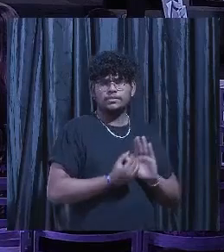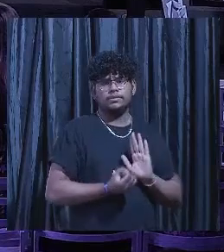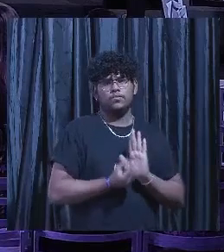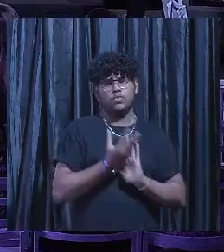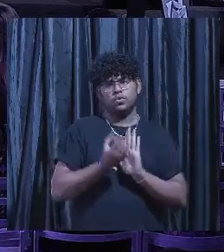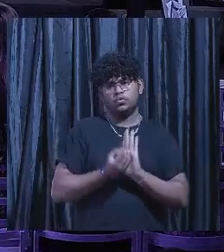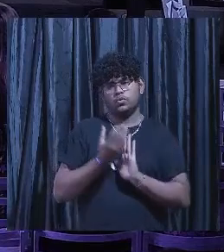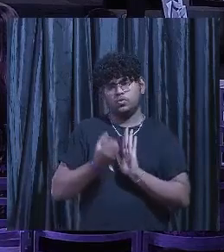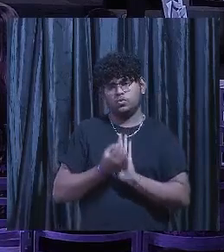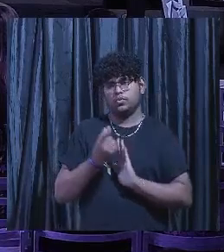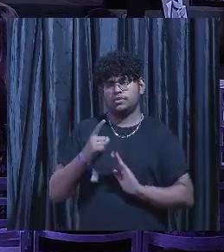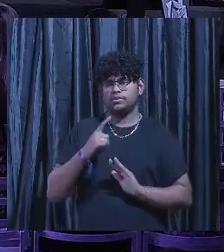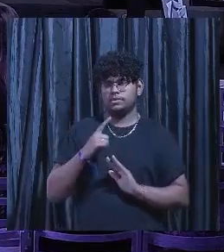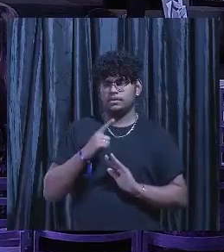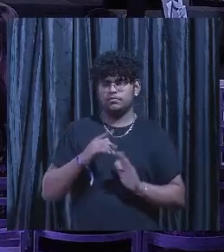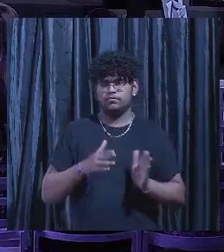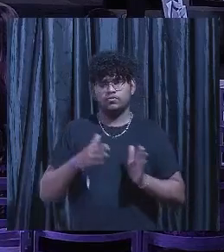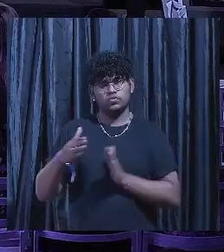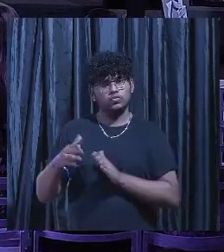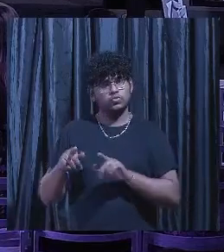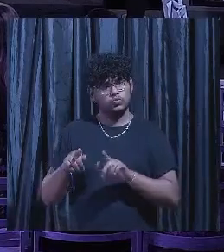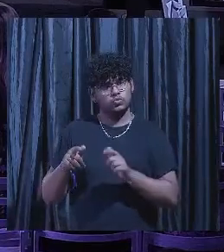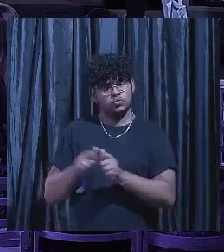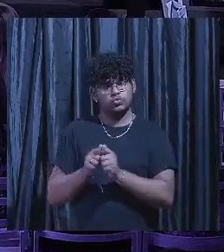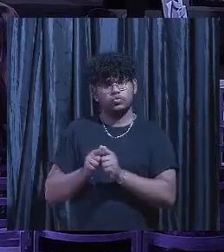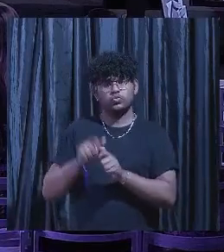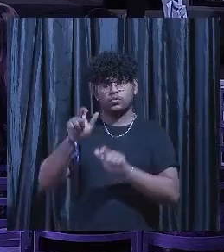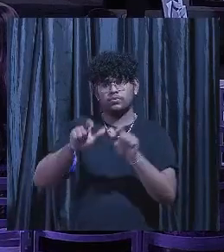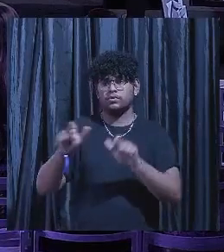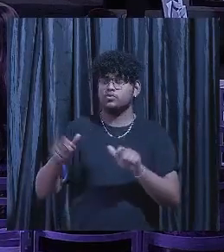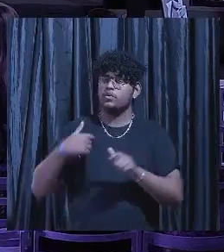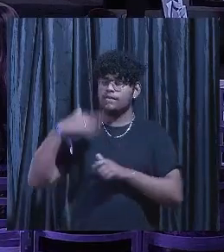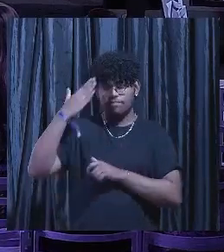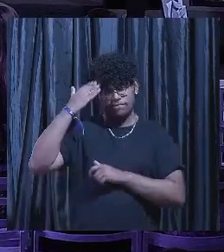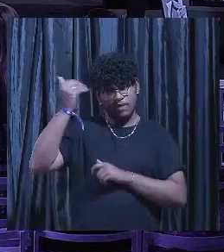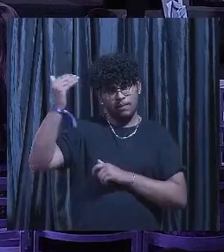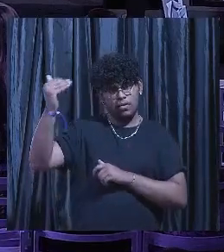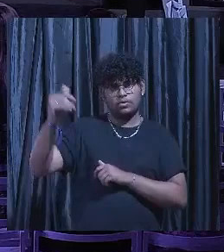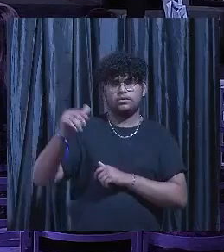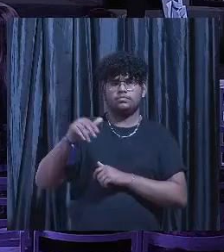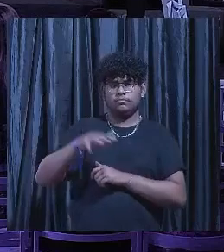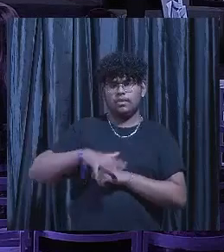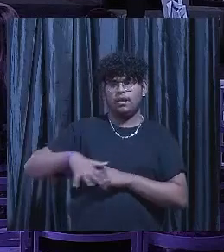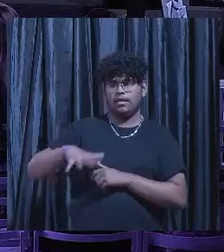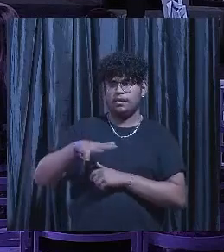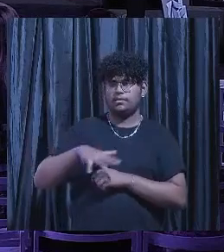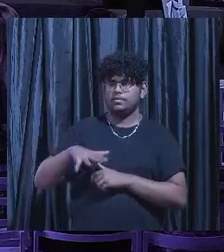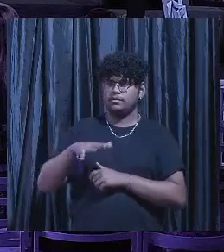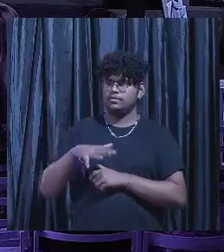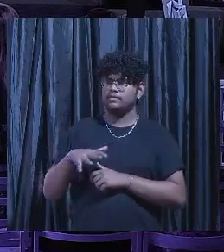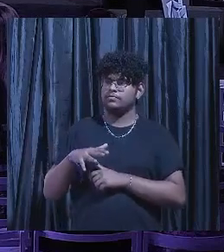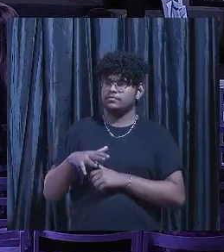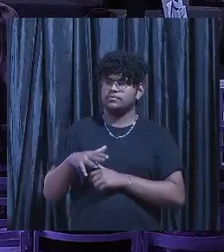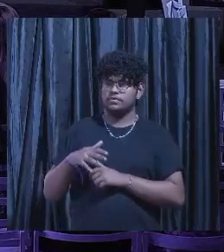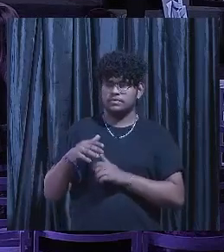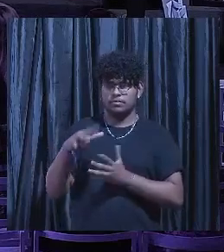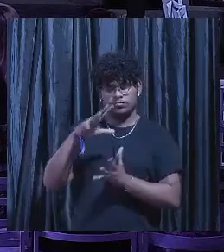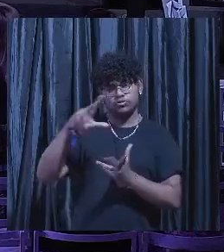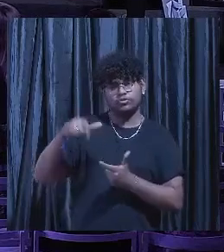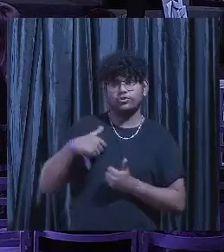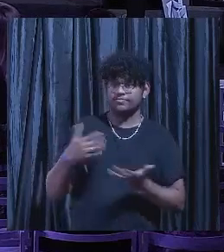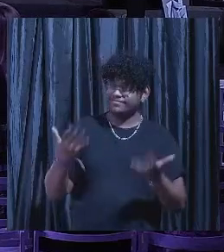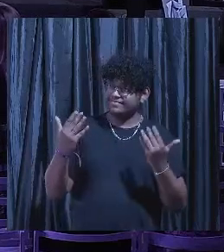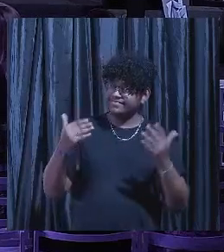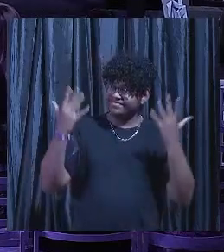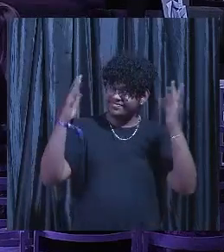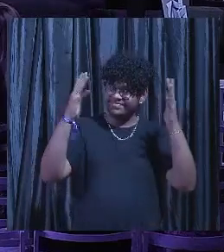lado de renomados nomes do cinema e literatura internacional. Baixa uma mão na outra, faz barulho, que lá vem com ela com vocês. Silvia